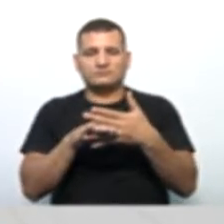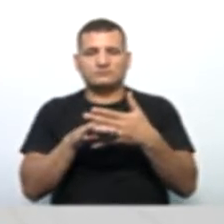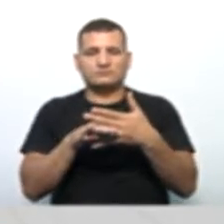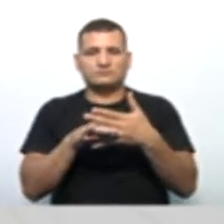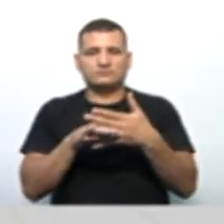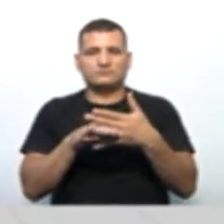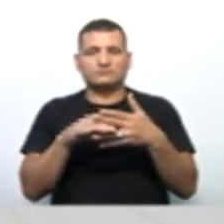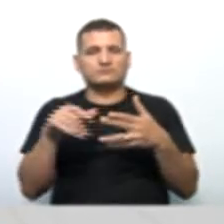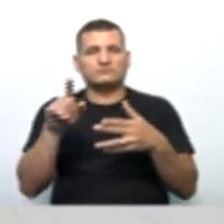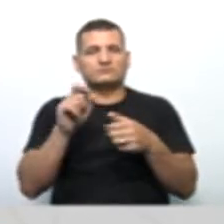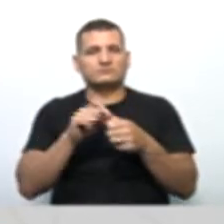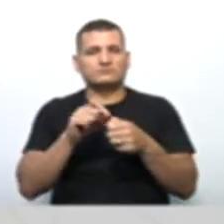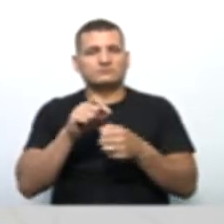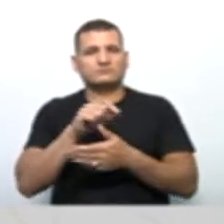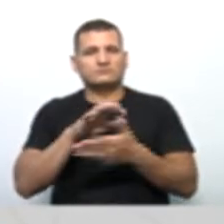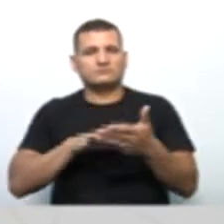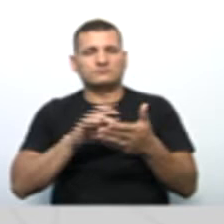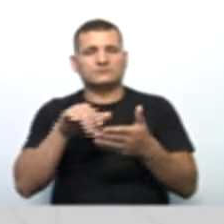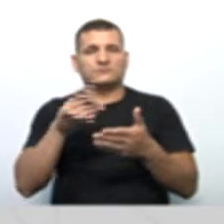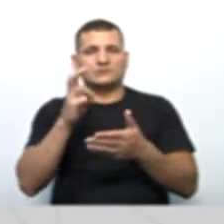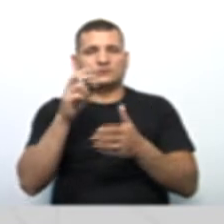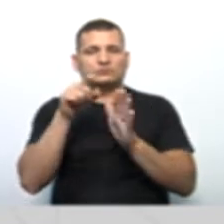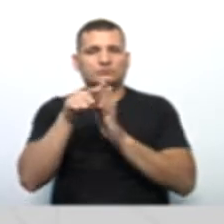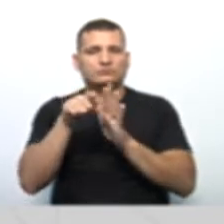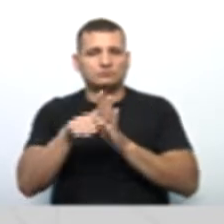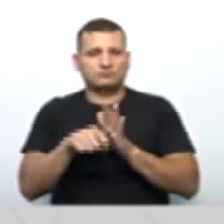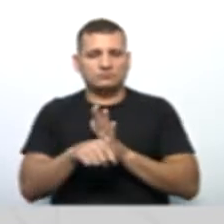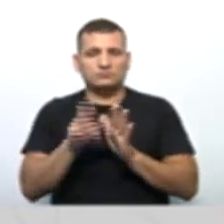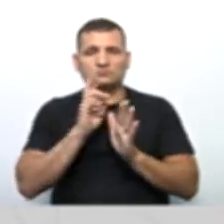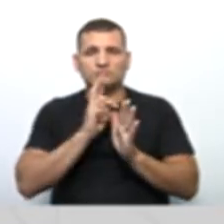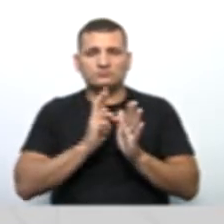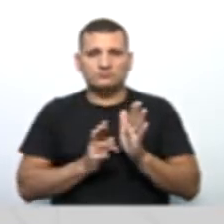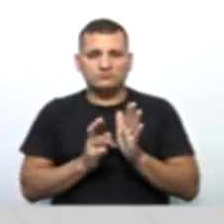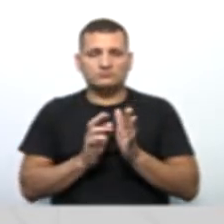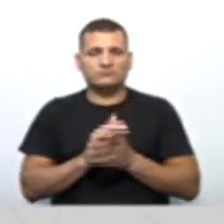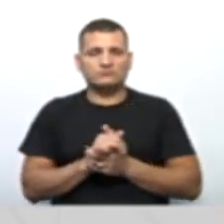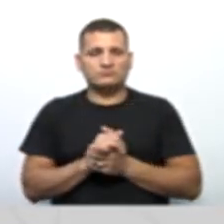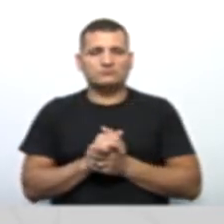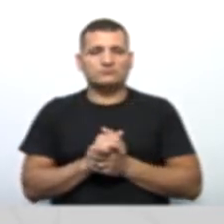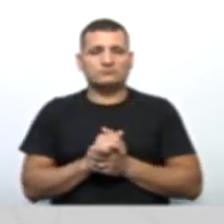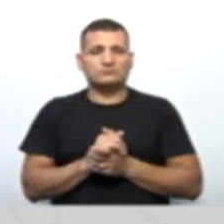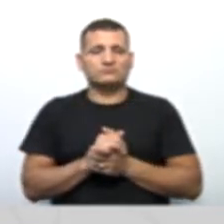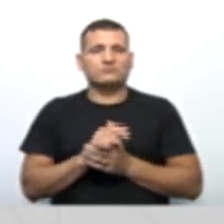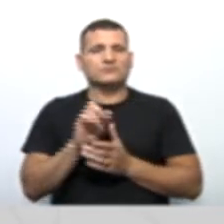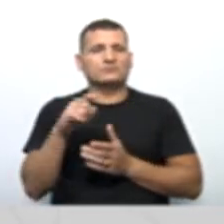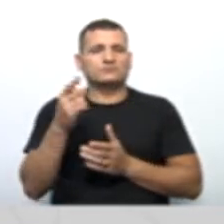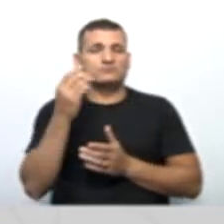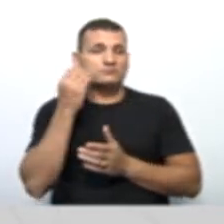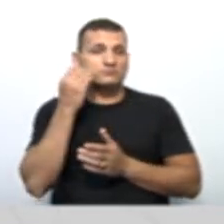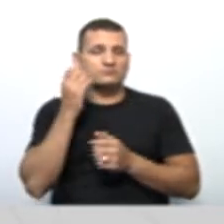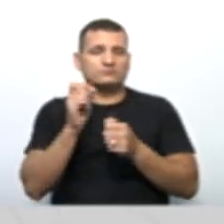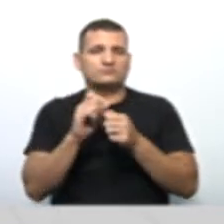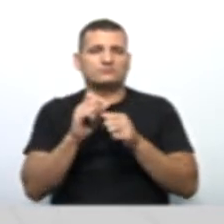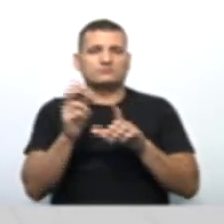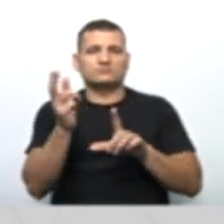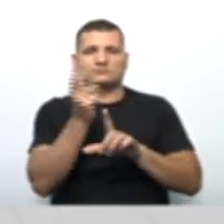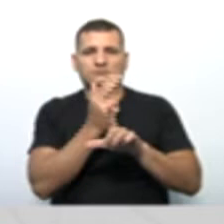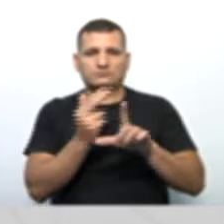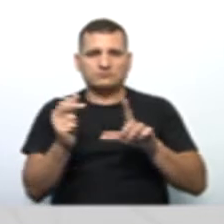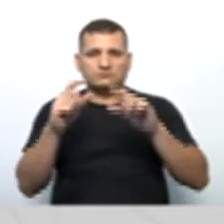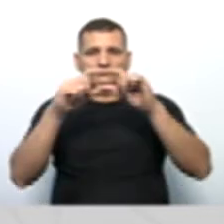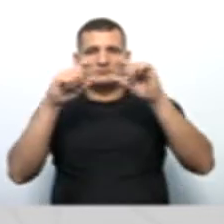tarefa são cinco questões tranqüilo de responder e façam esse esse trabalho do air france também